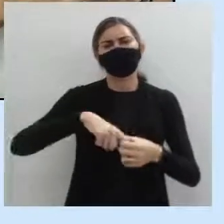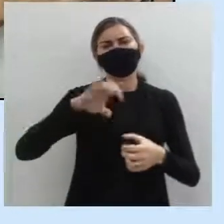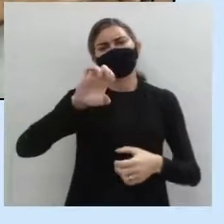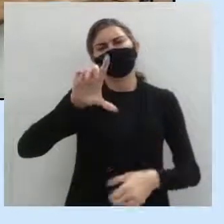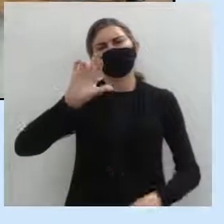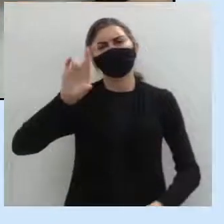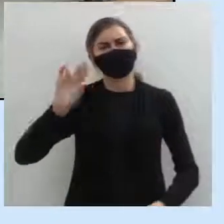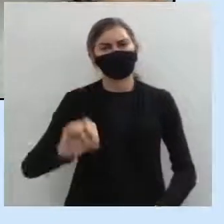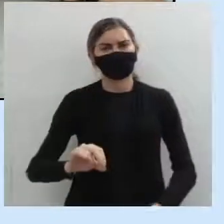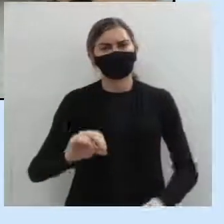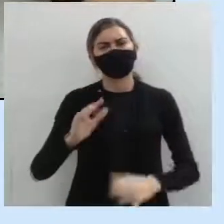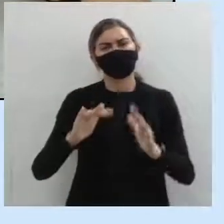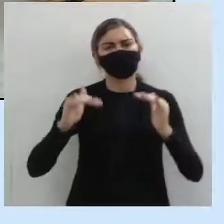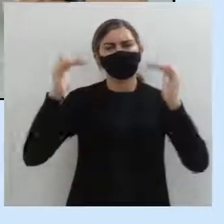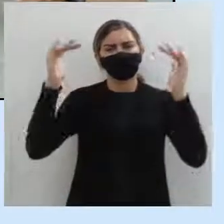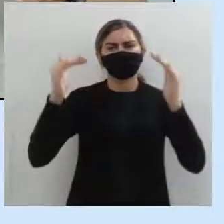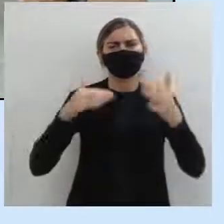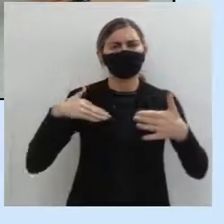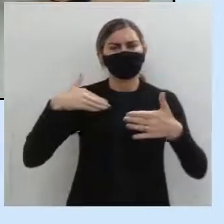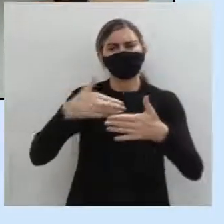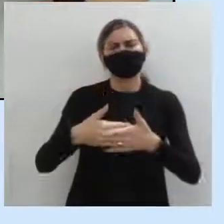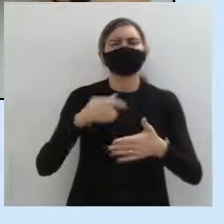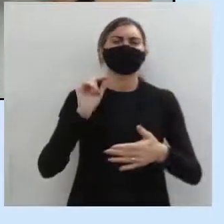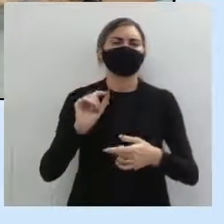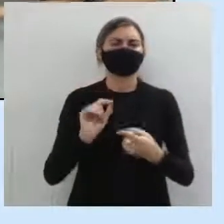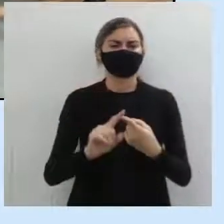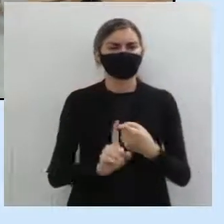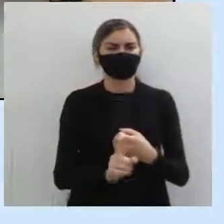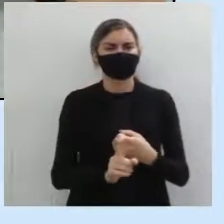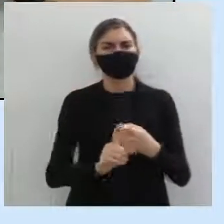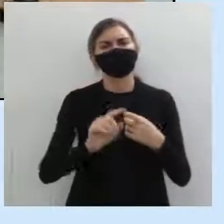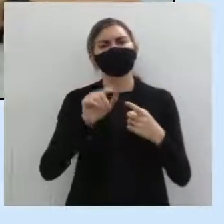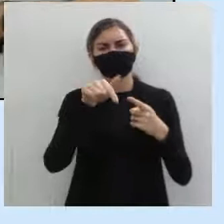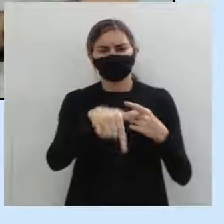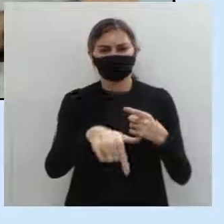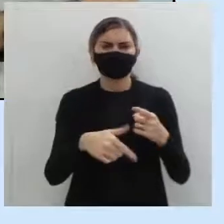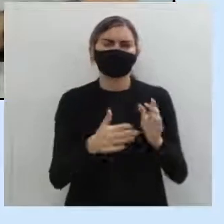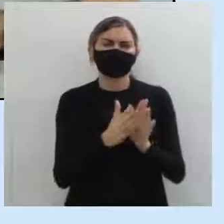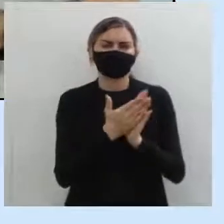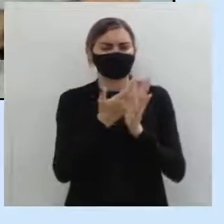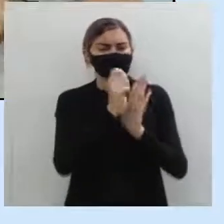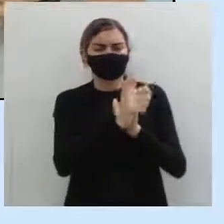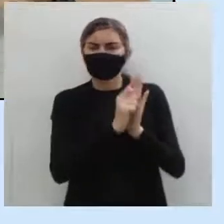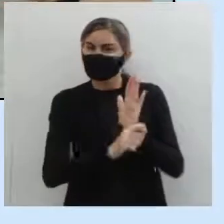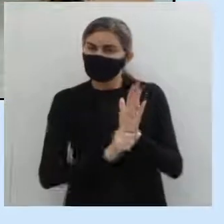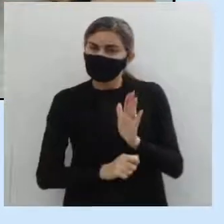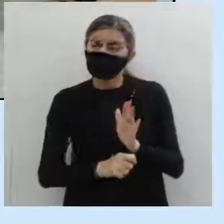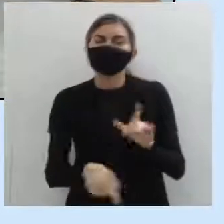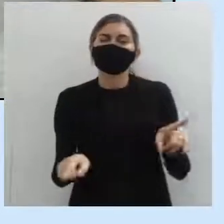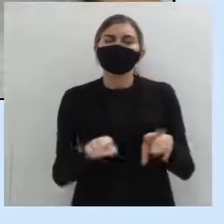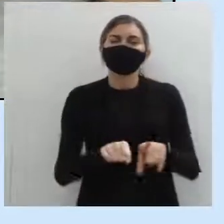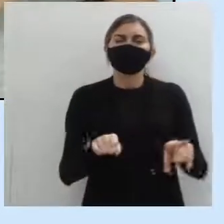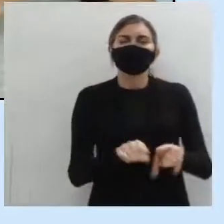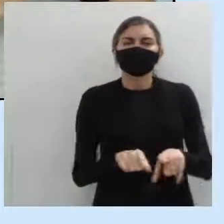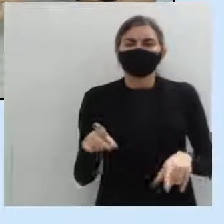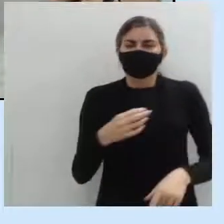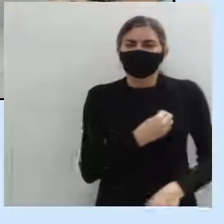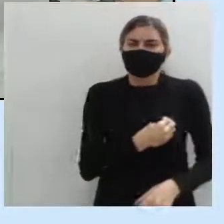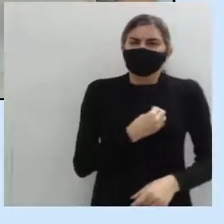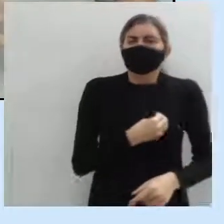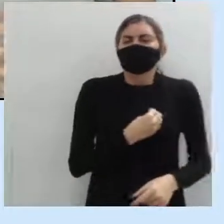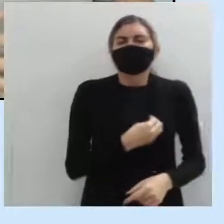clero uma maior proximidade entre o que estava nas Sagradas Escrituras e o que era